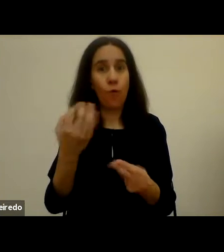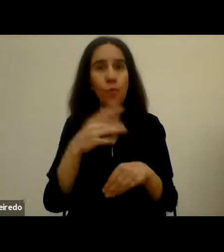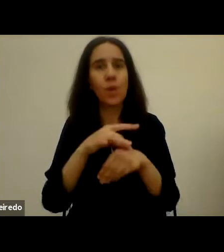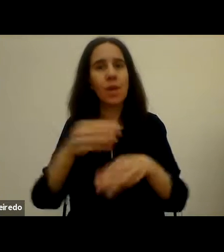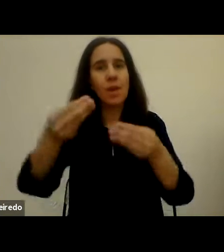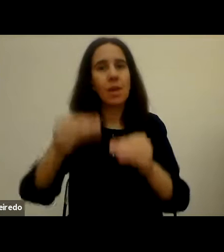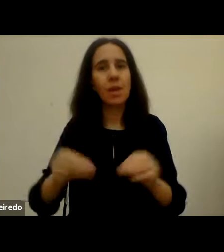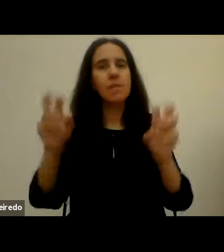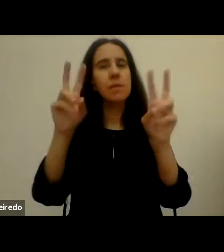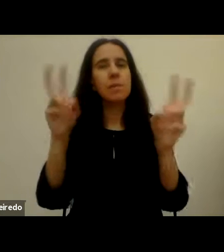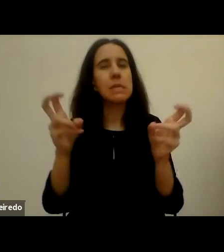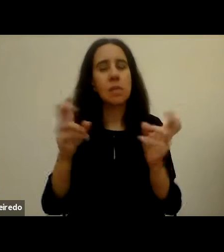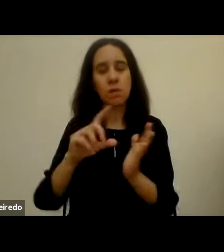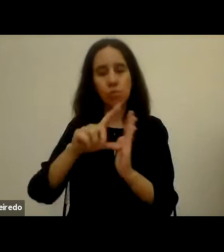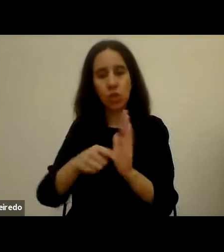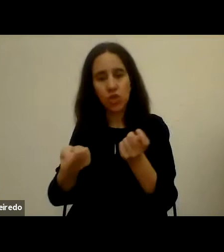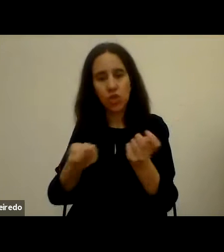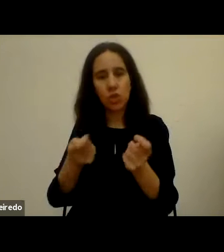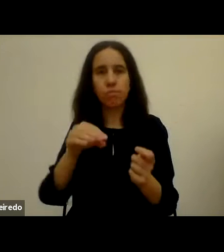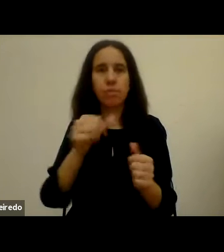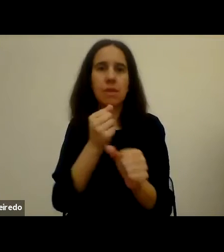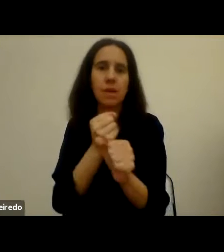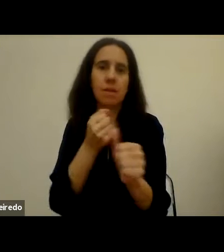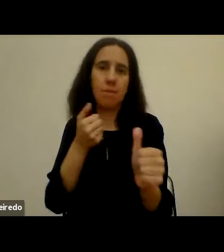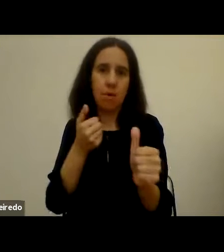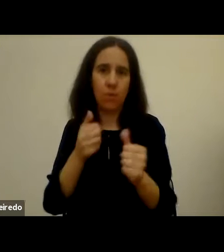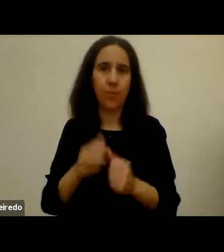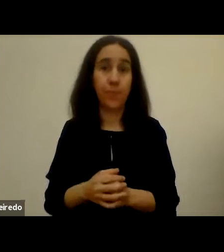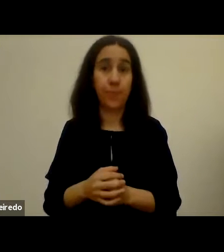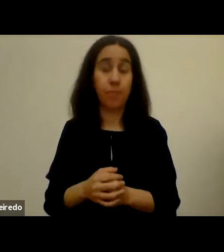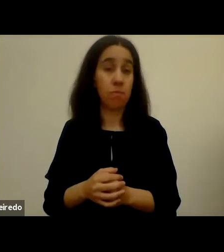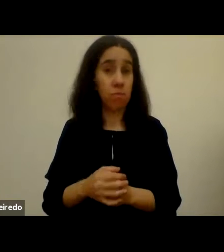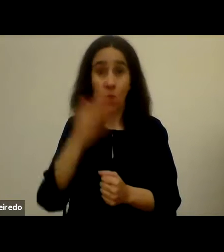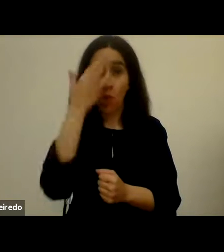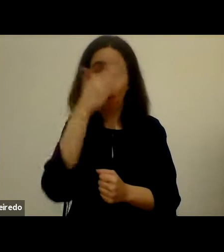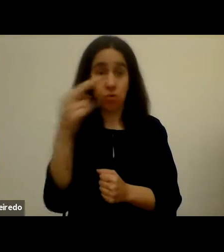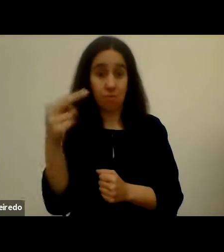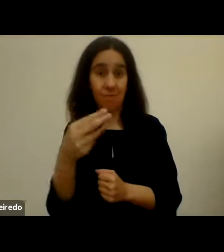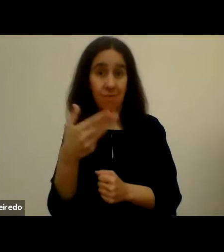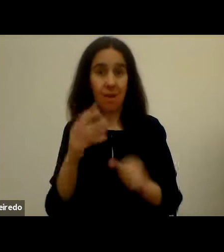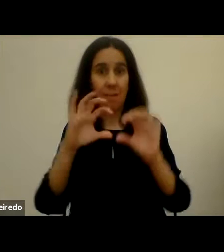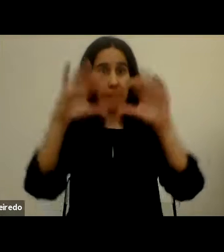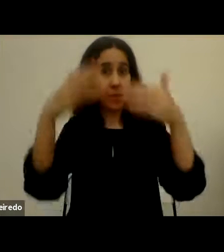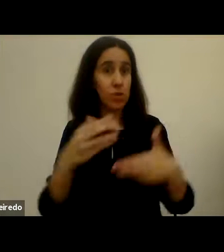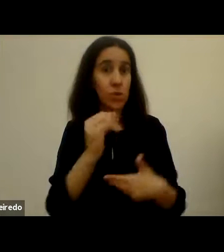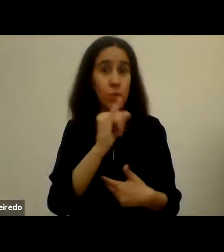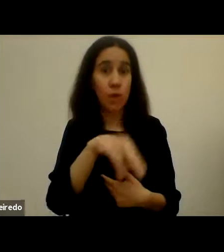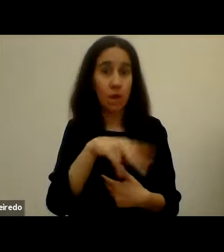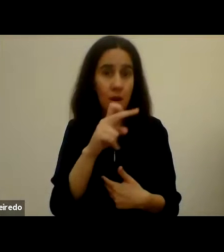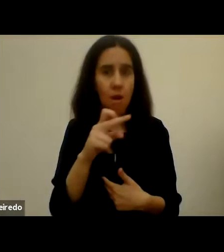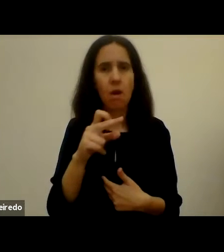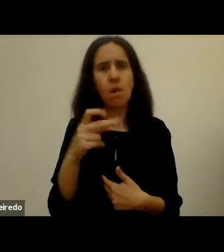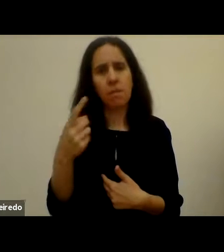para a gestão de projetos em teletrabalho, que pode ser consultado na página do INA, como todos os